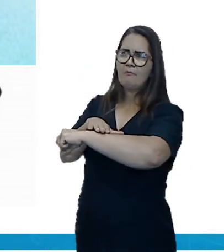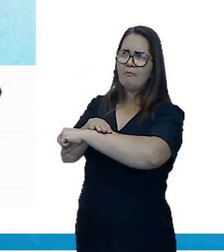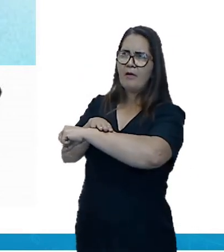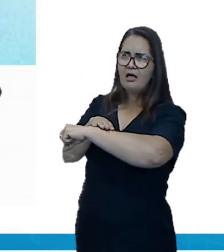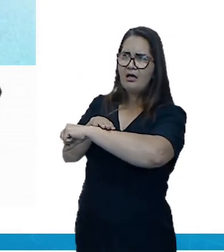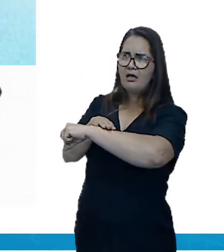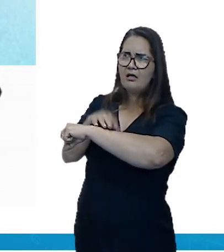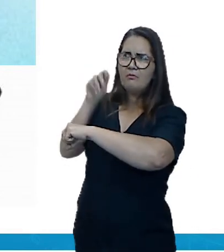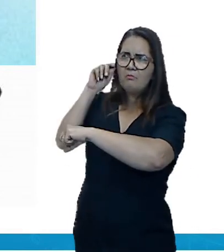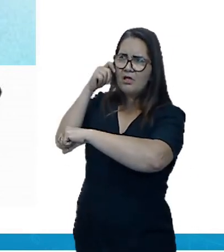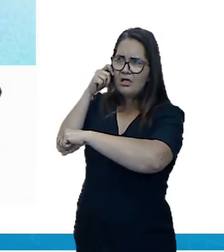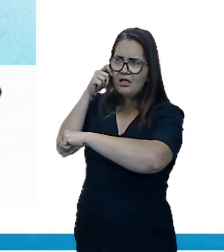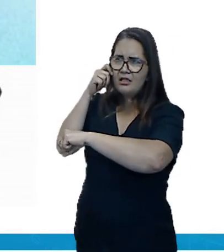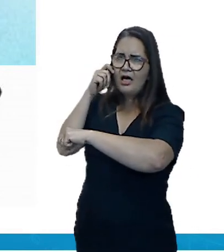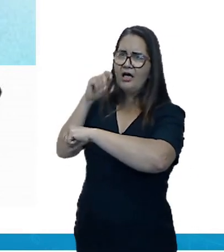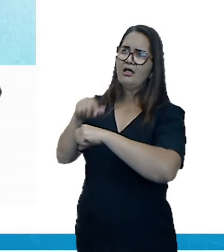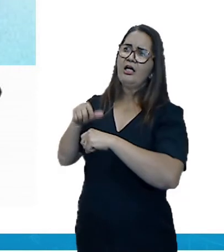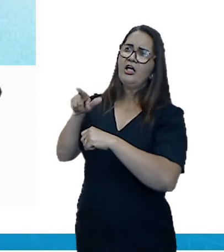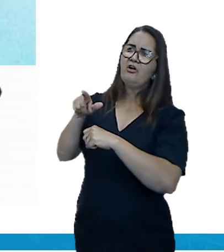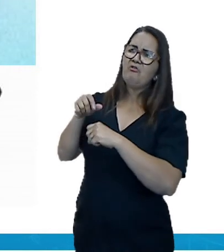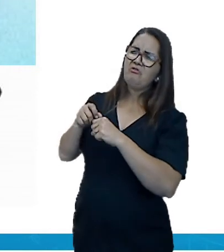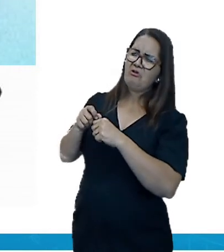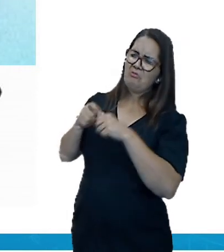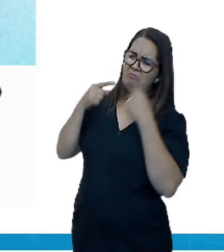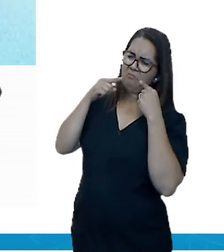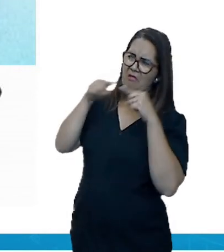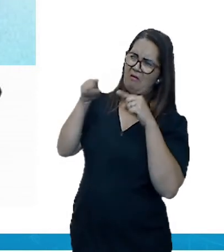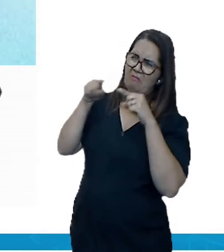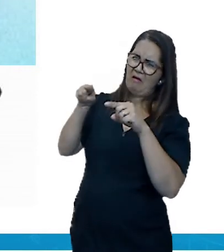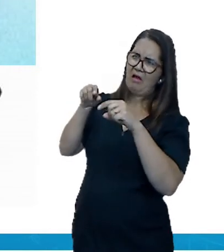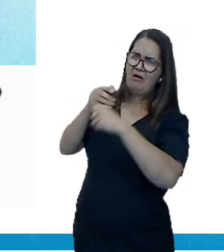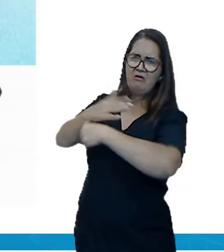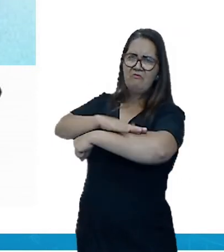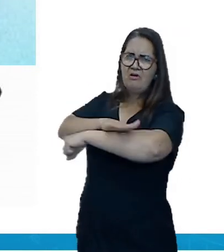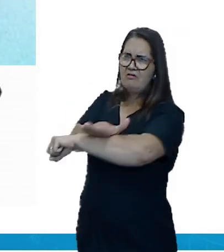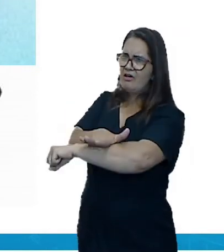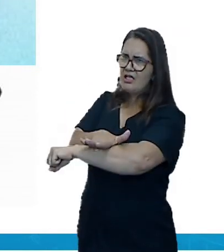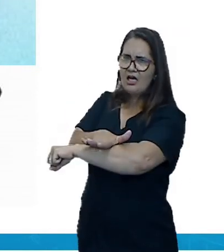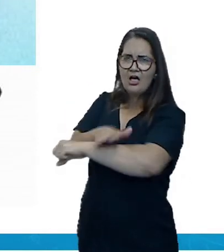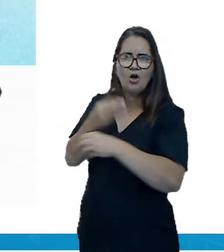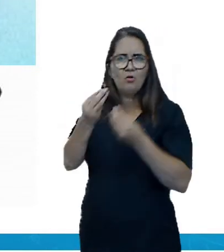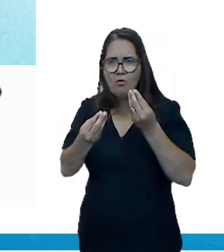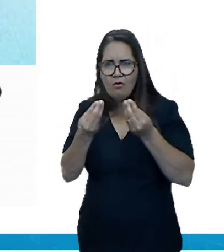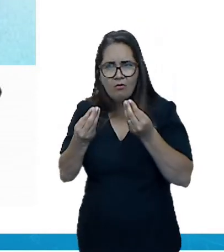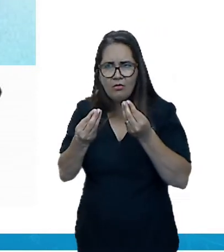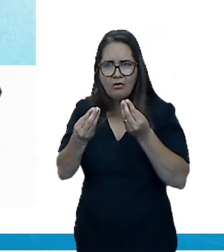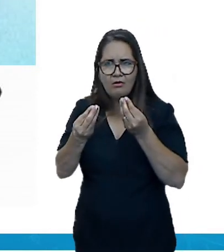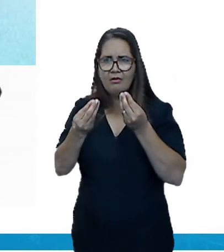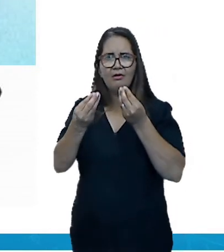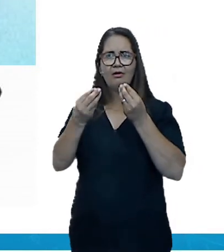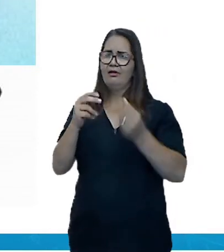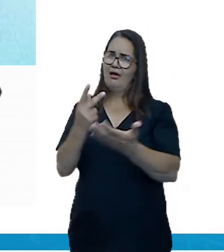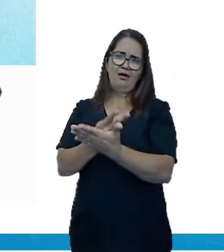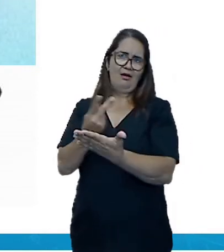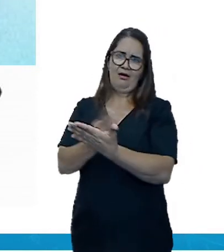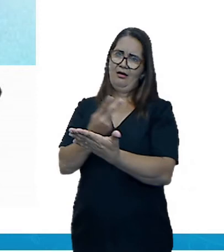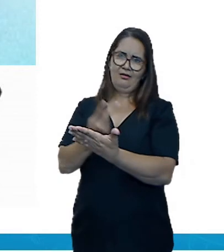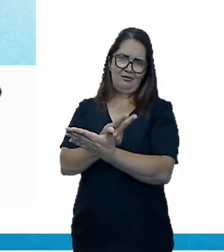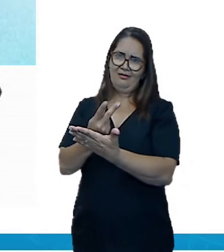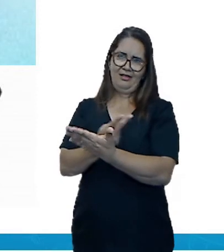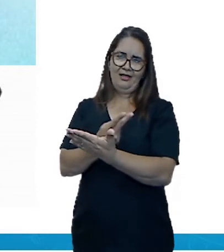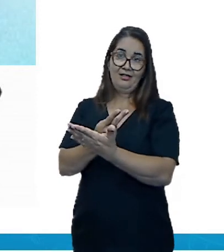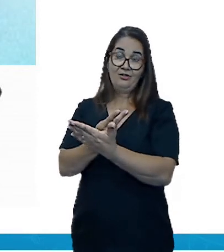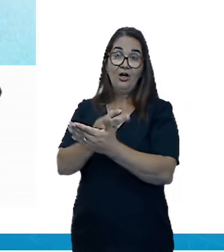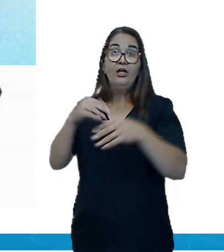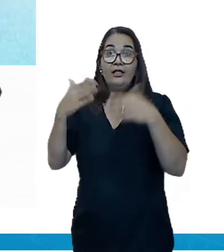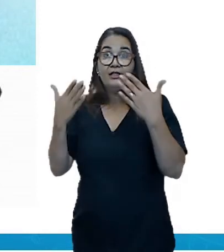A nossa região é um berço de povos emigrantes, ou seja, que saem daqui do leste